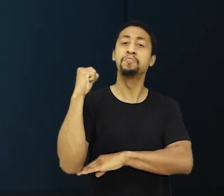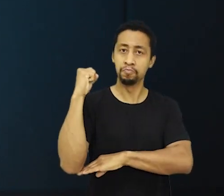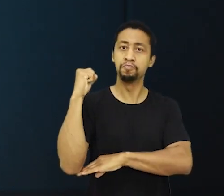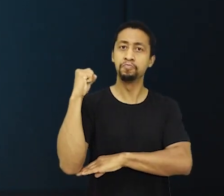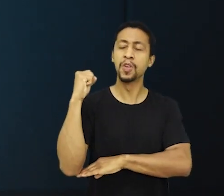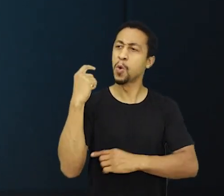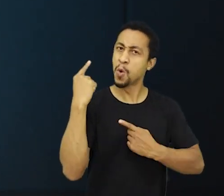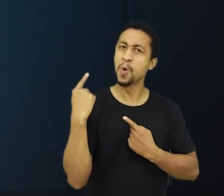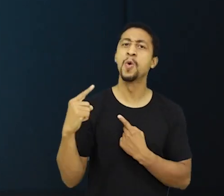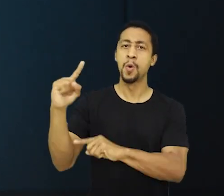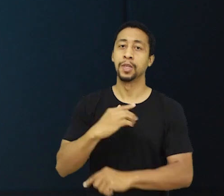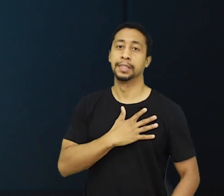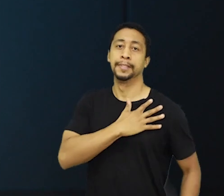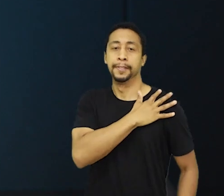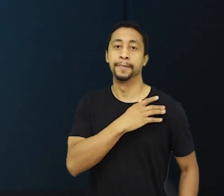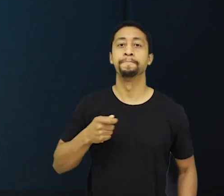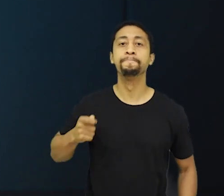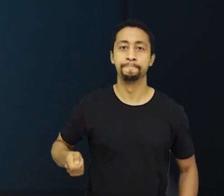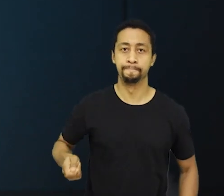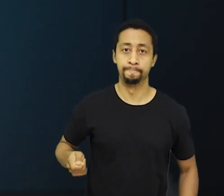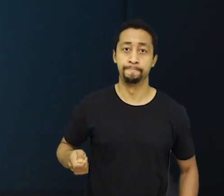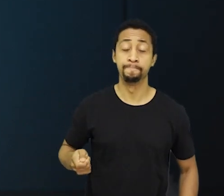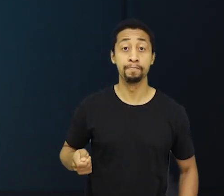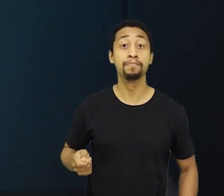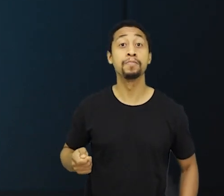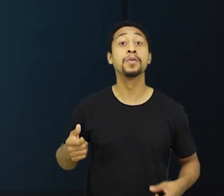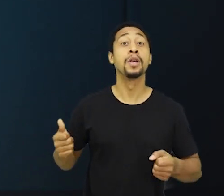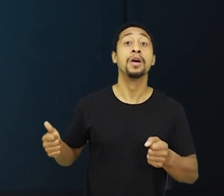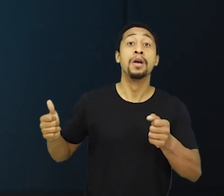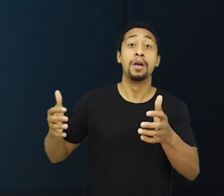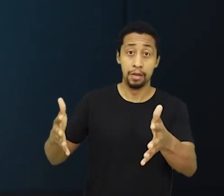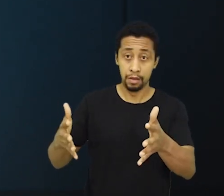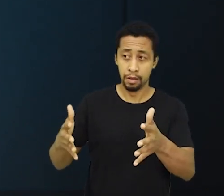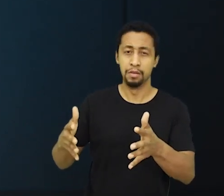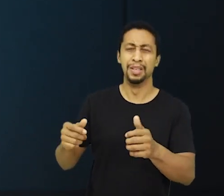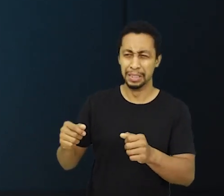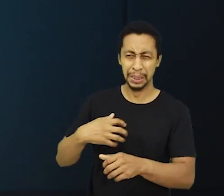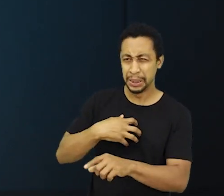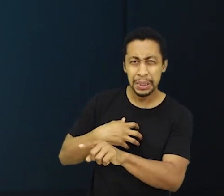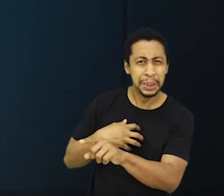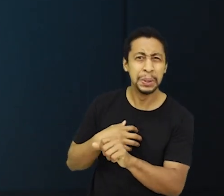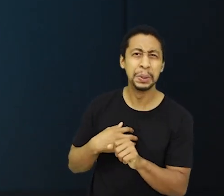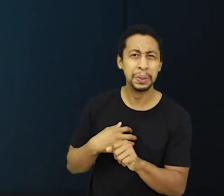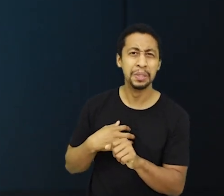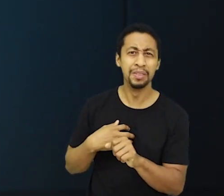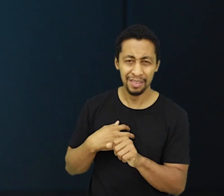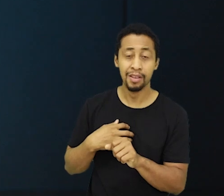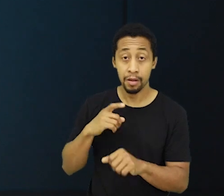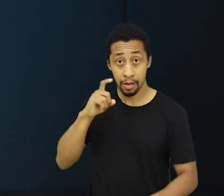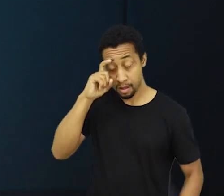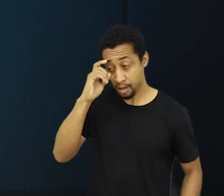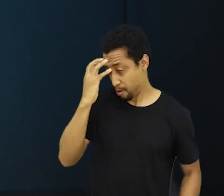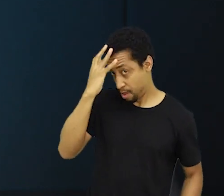à ditadura militar. Para dizer que aquela farsa do suicídio do